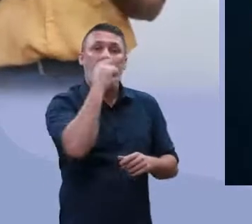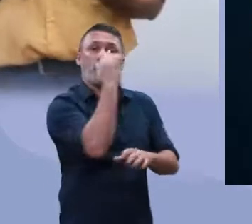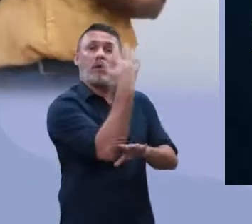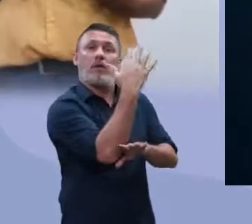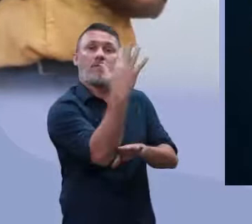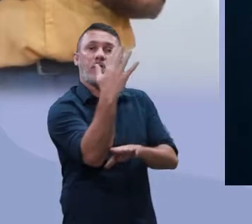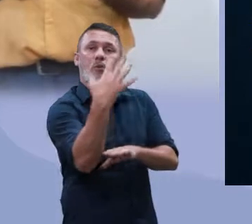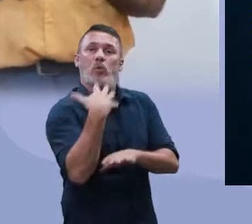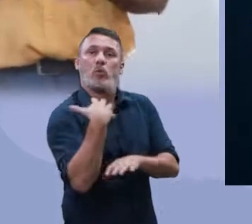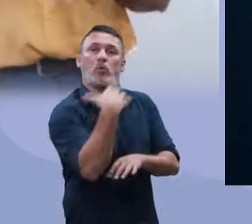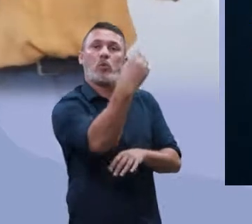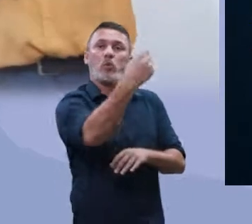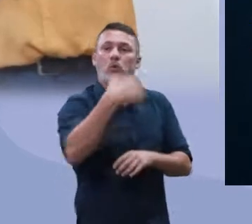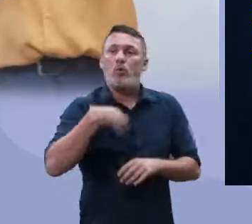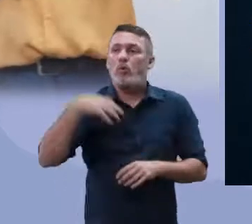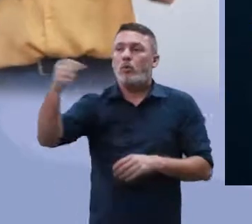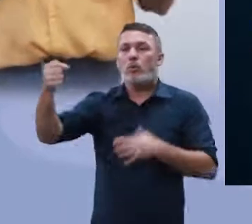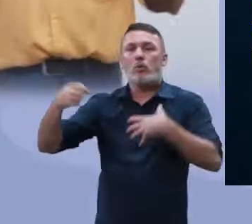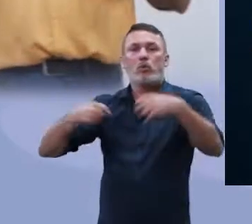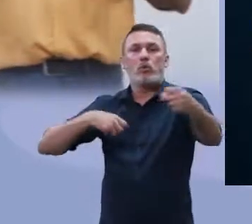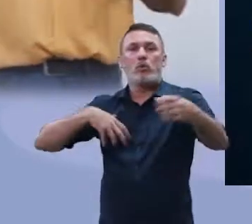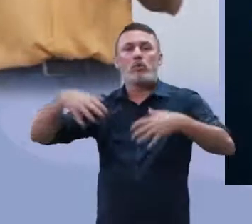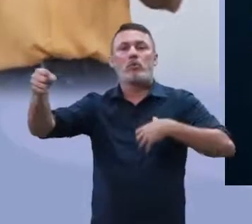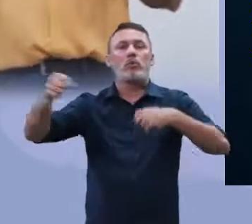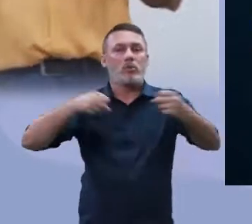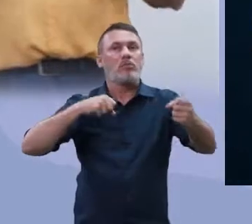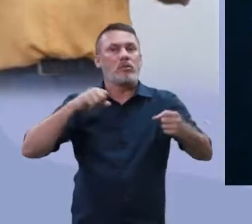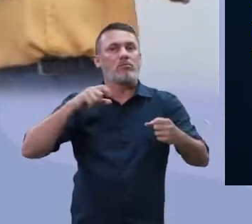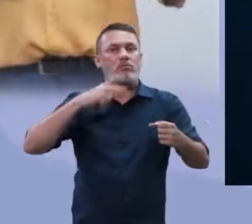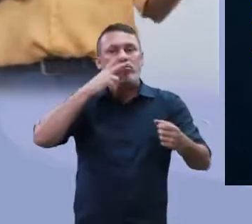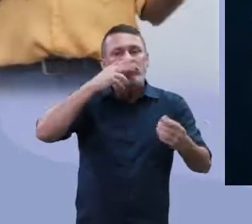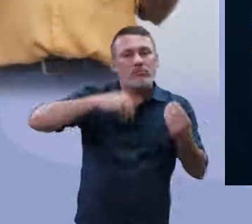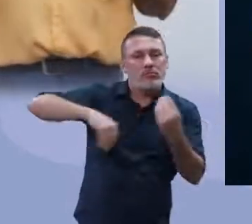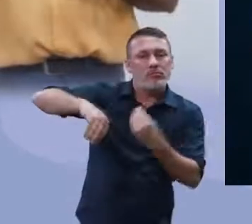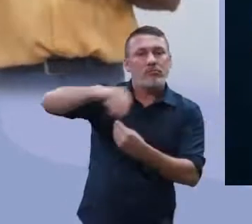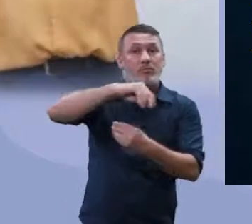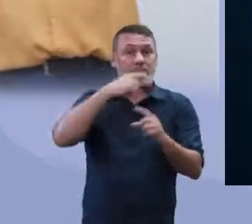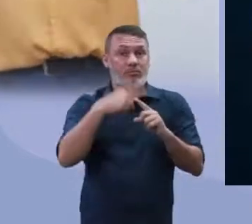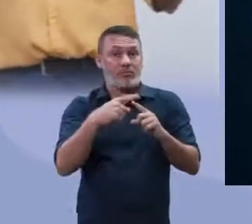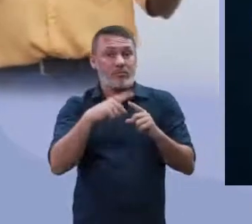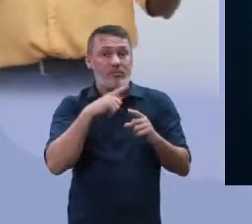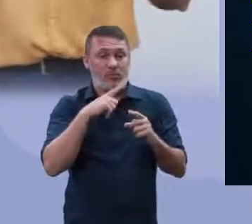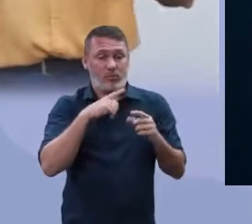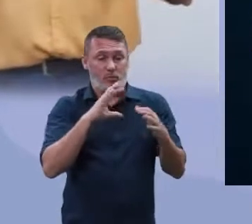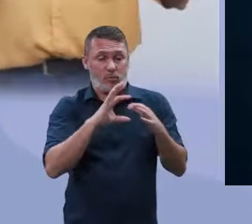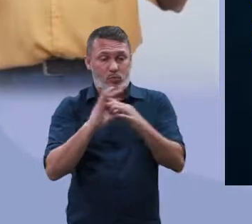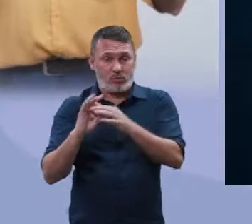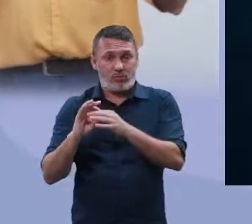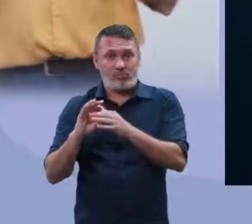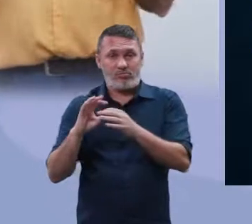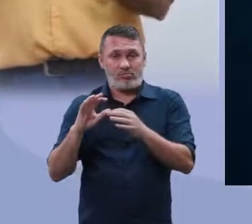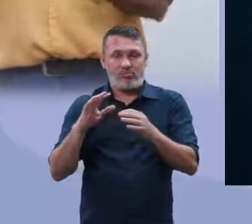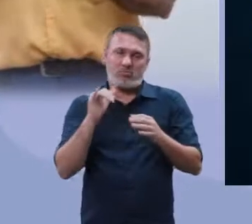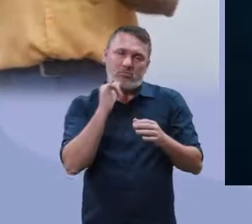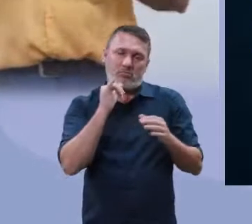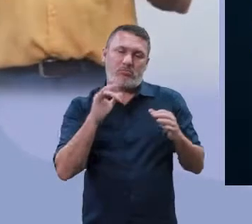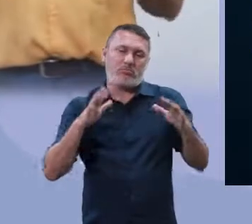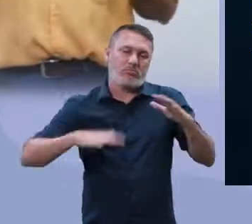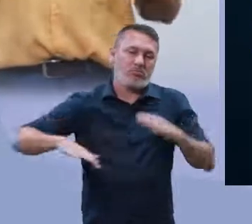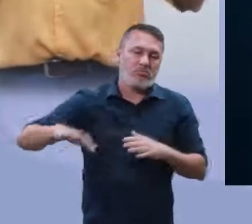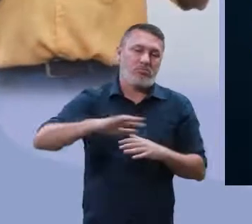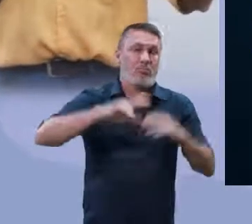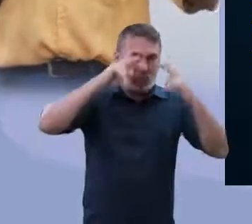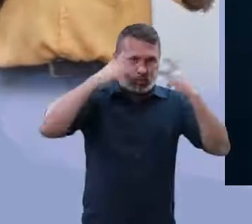de respiração celular. Então, enquanto dentro de um contexto, nós, seres vivos,